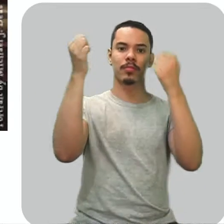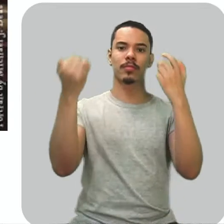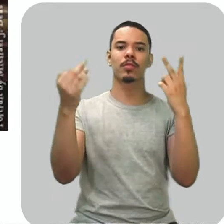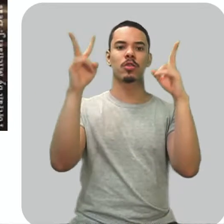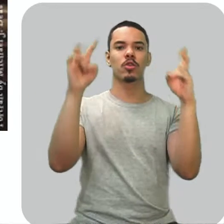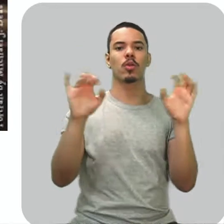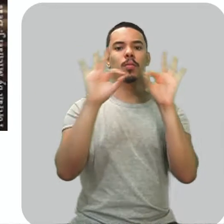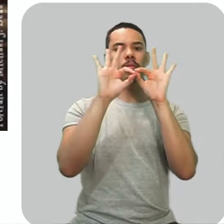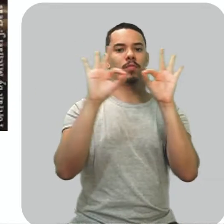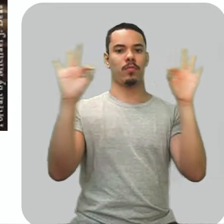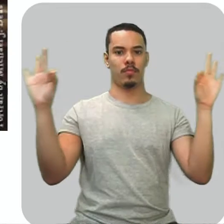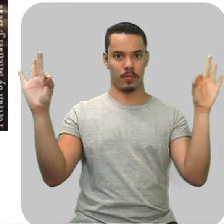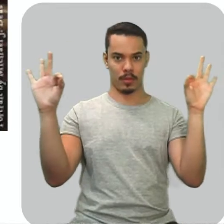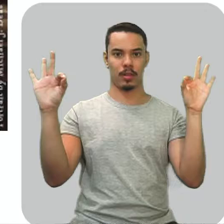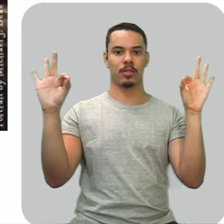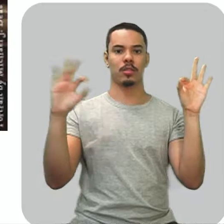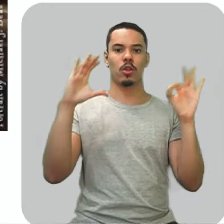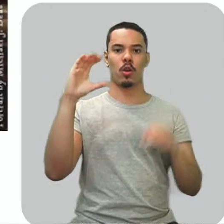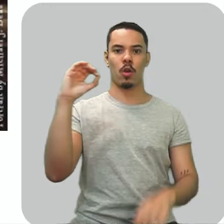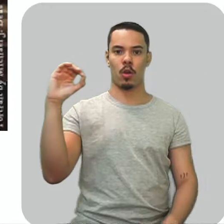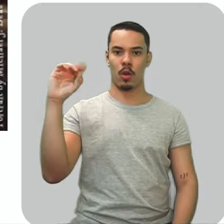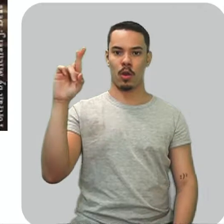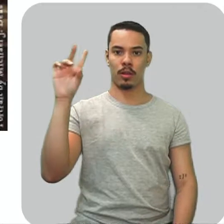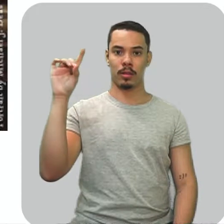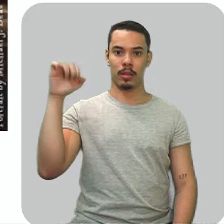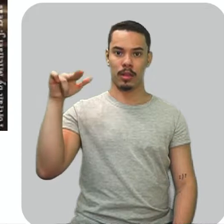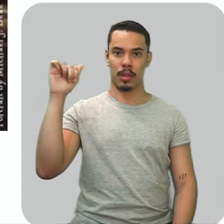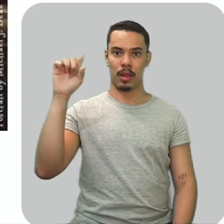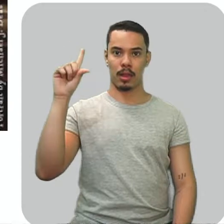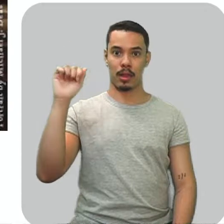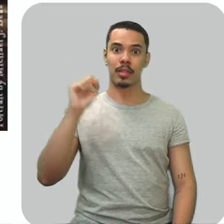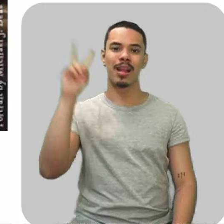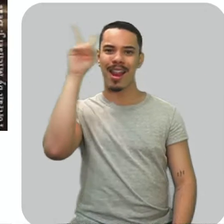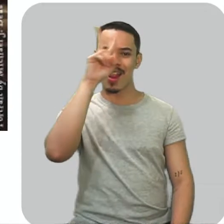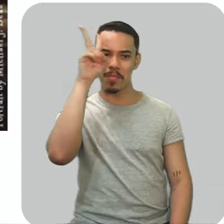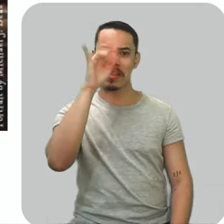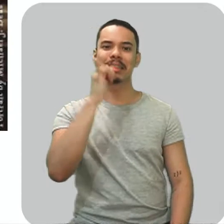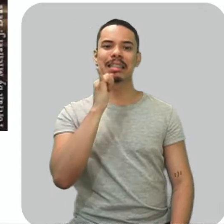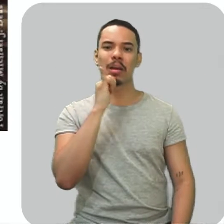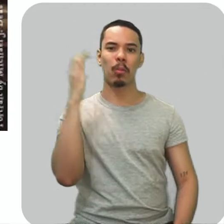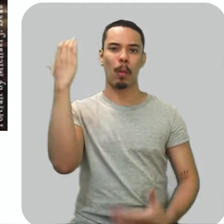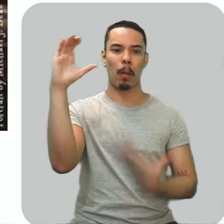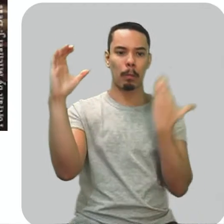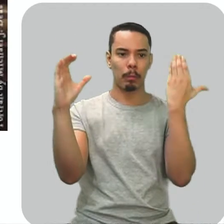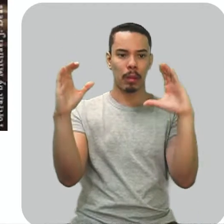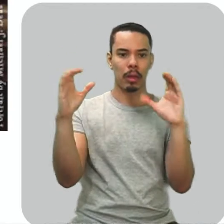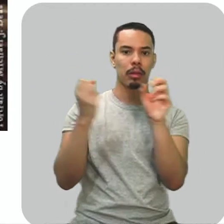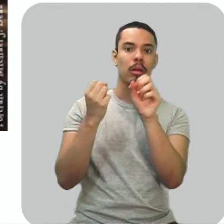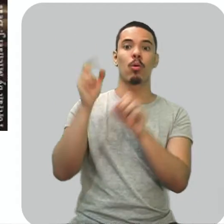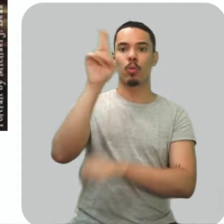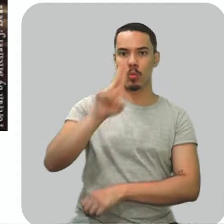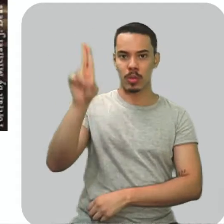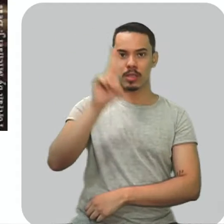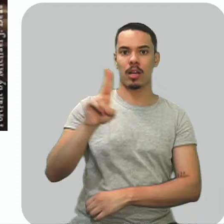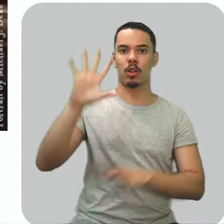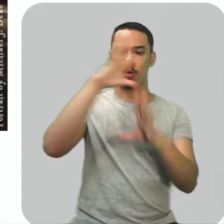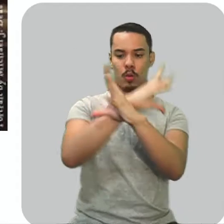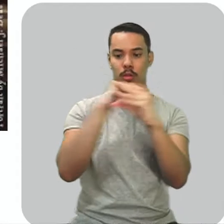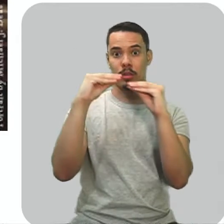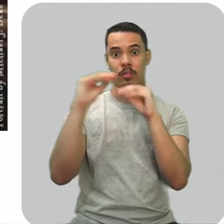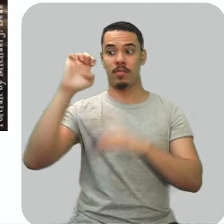questão das orações coordenadas né lembra daqueles dois exemplo que eu coloquei lá tanto usando o colectivo e